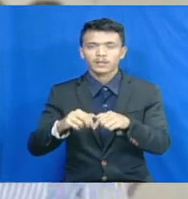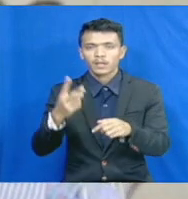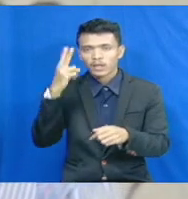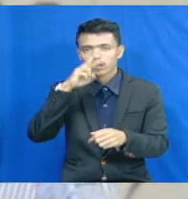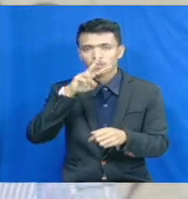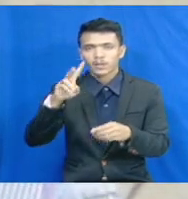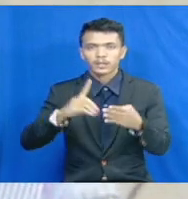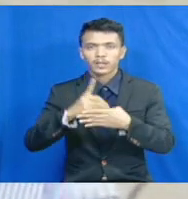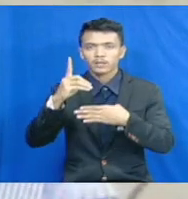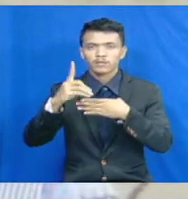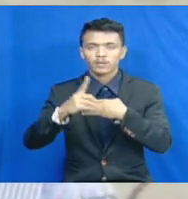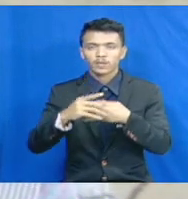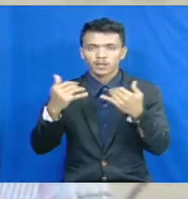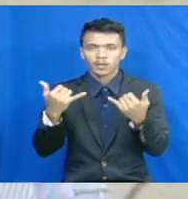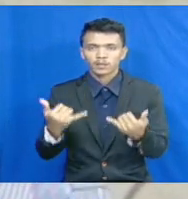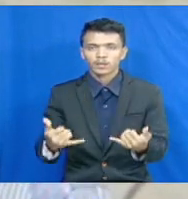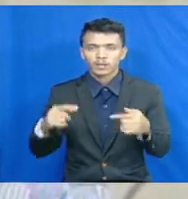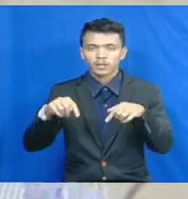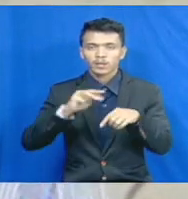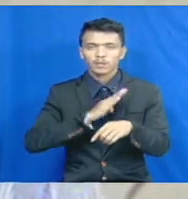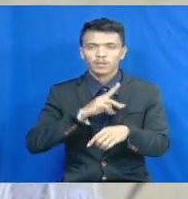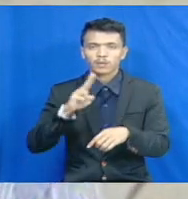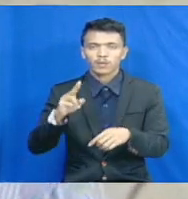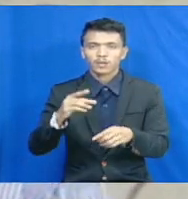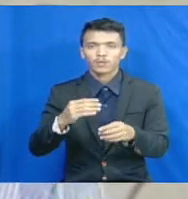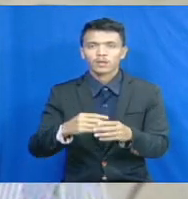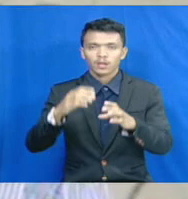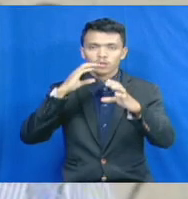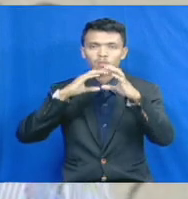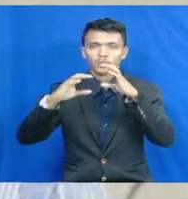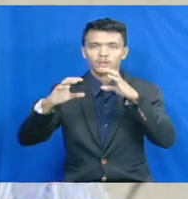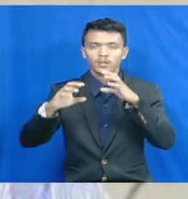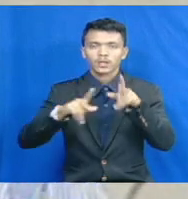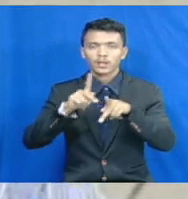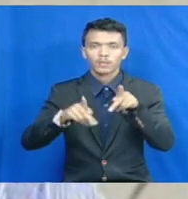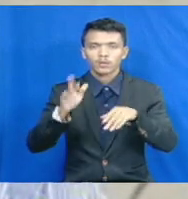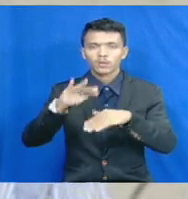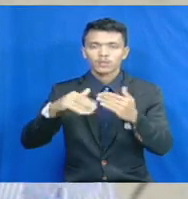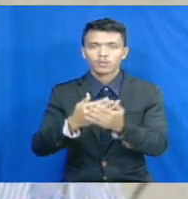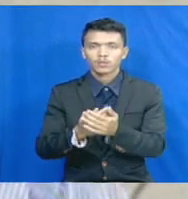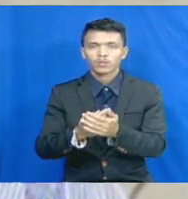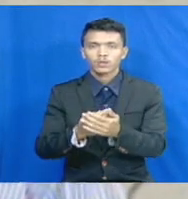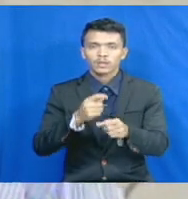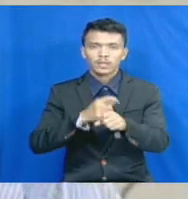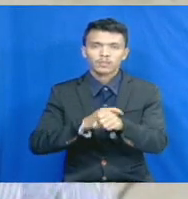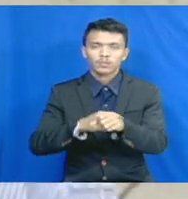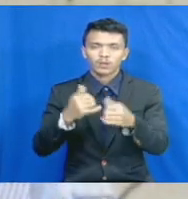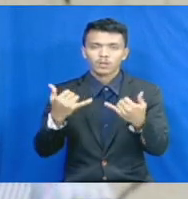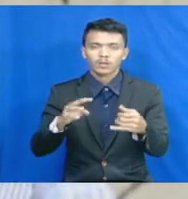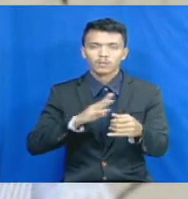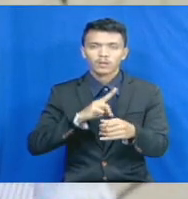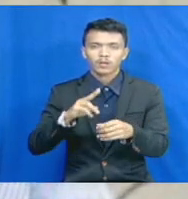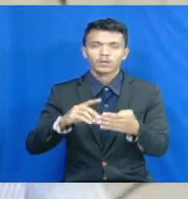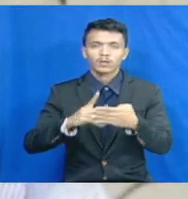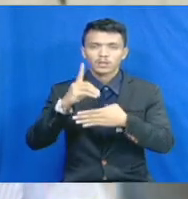acompanha o desenvolvimento de Bahala e Baucau, a turma pública, e mostrou a parte da situação de Baucau e aspecto do desenvolvimento